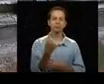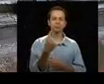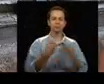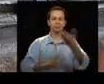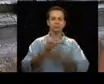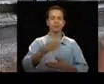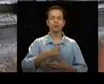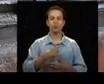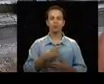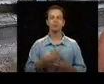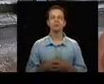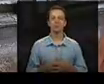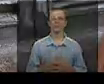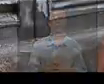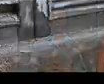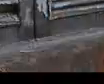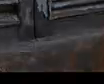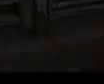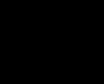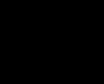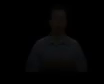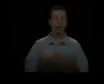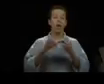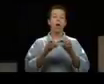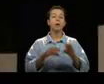o melhor atendimento mesmo para esse paciente.